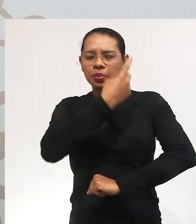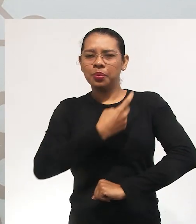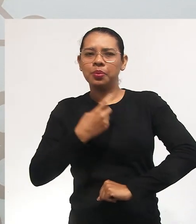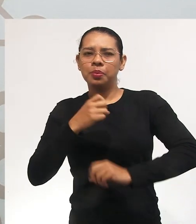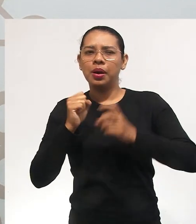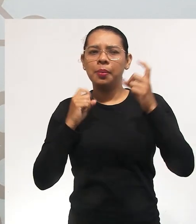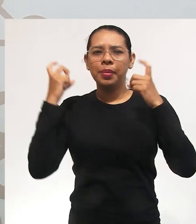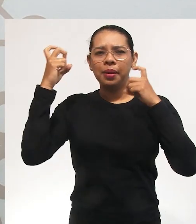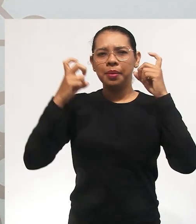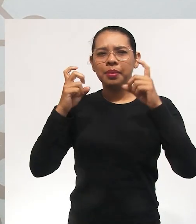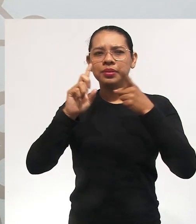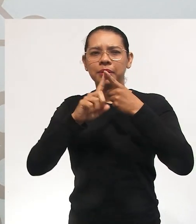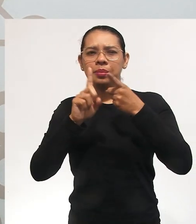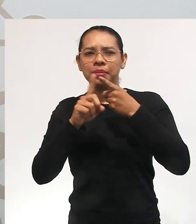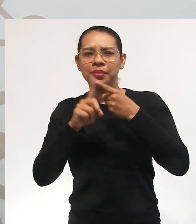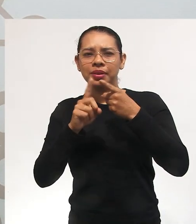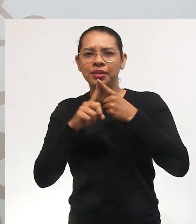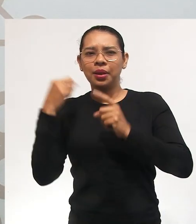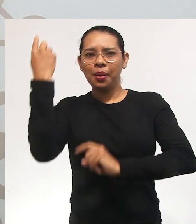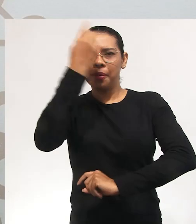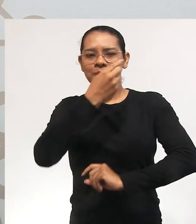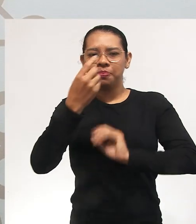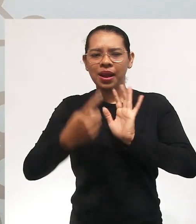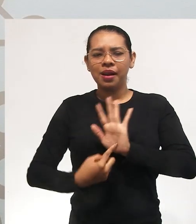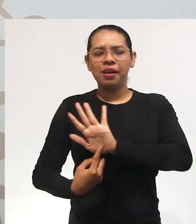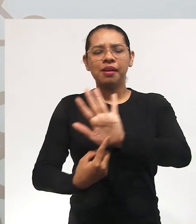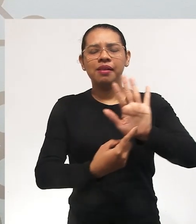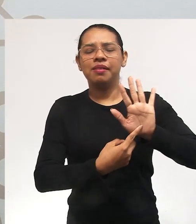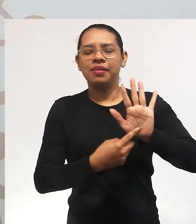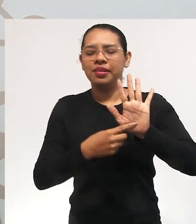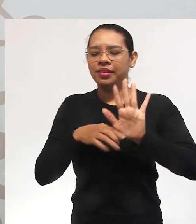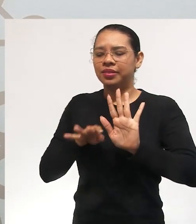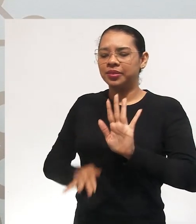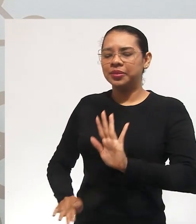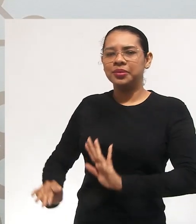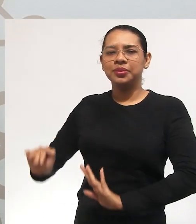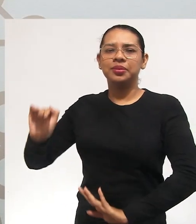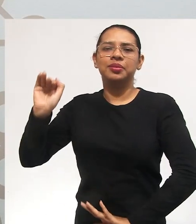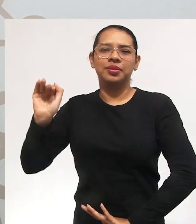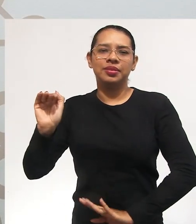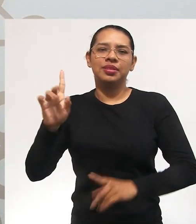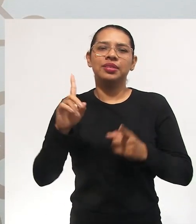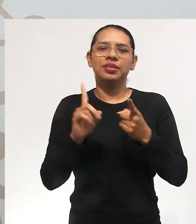porque a gente sabe também que a criança ela passa por um processo de maturação,